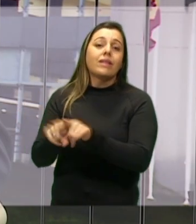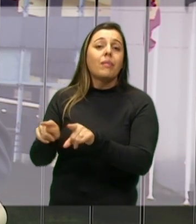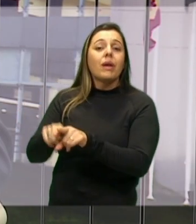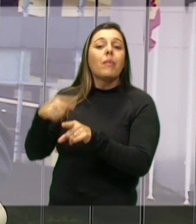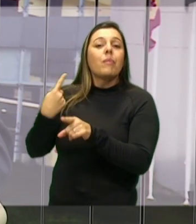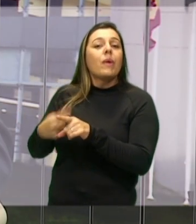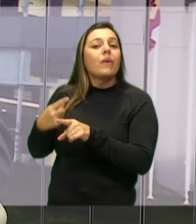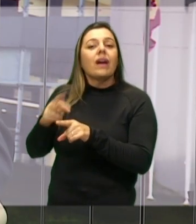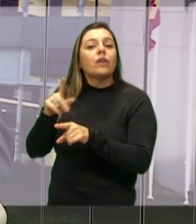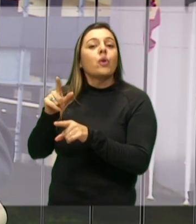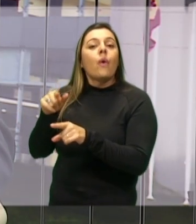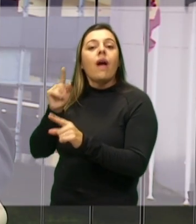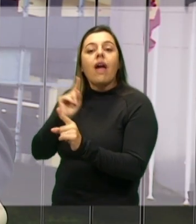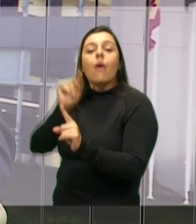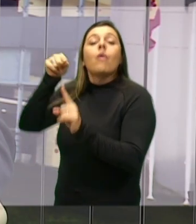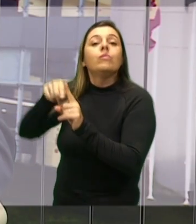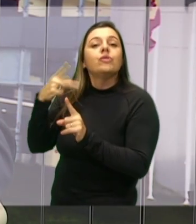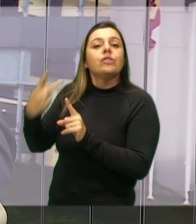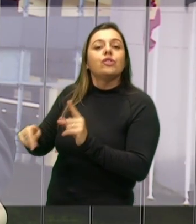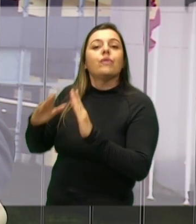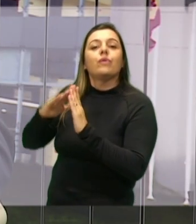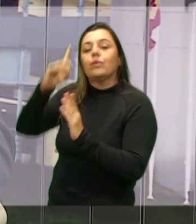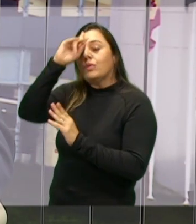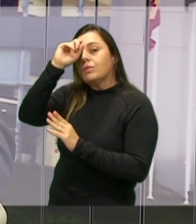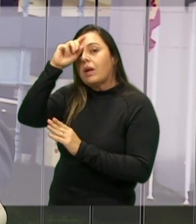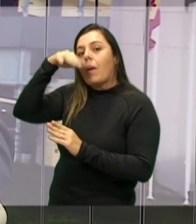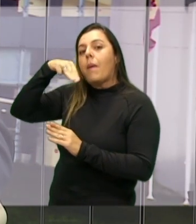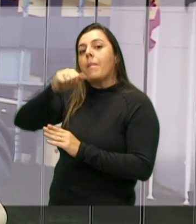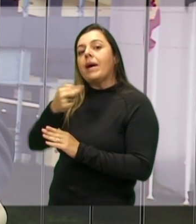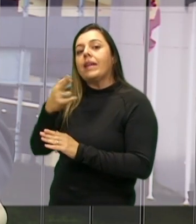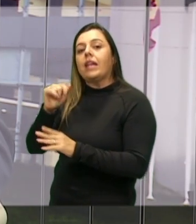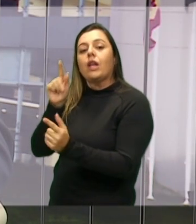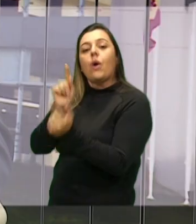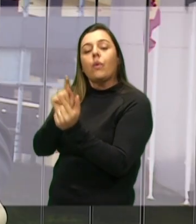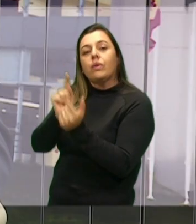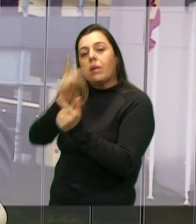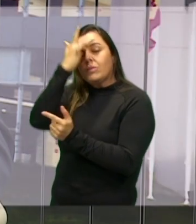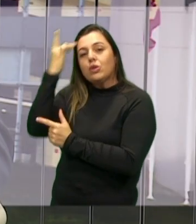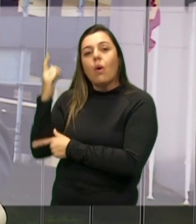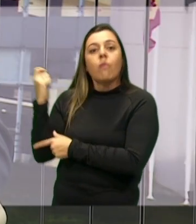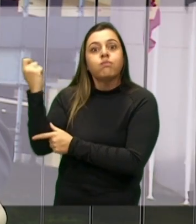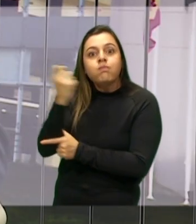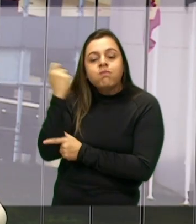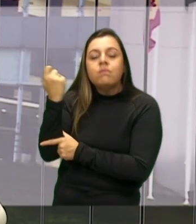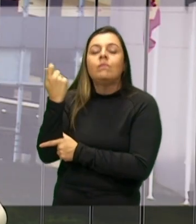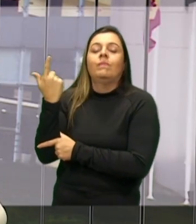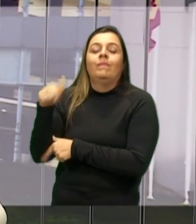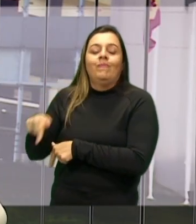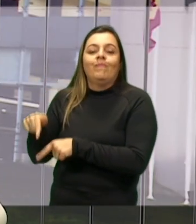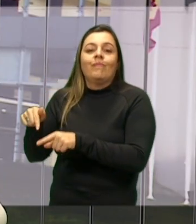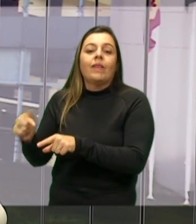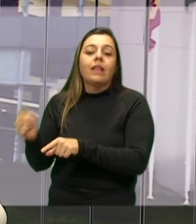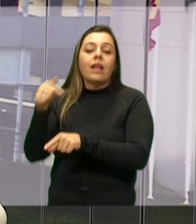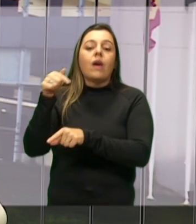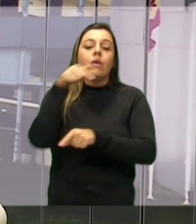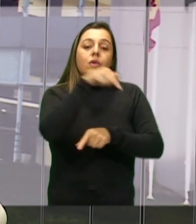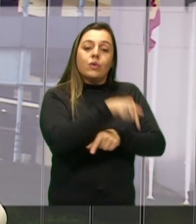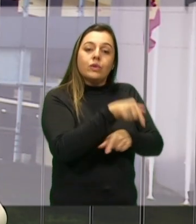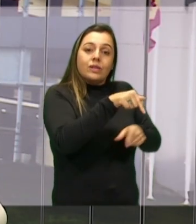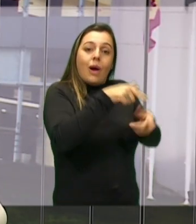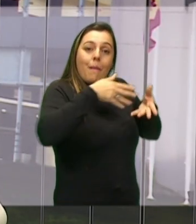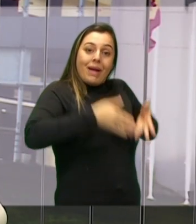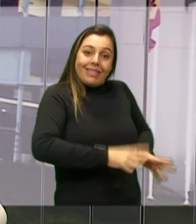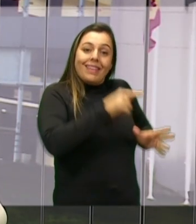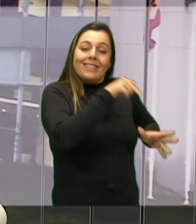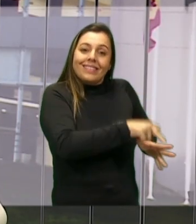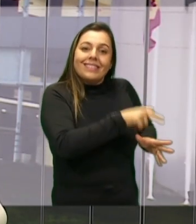porque essa não é a missão do Hospital Marieta. A missão deles é cuidar das pessoas que estão graves, da alta complexidade. Então, quando essa maternidade for construída